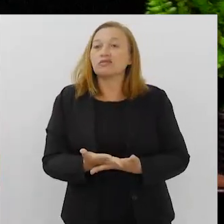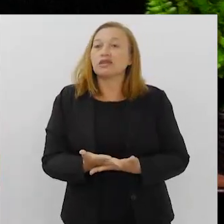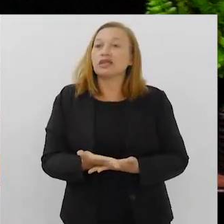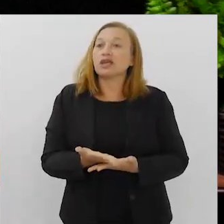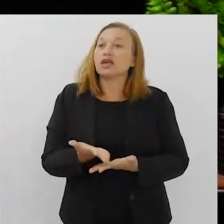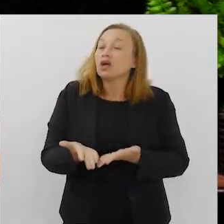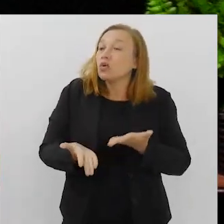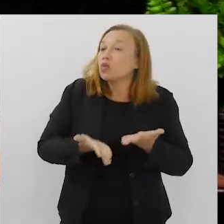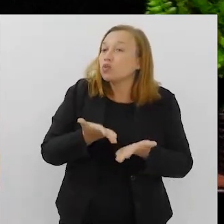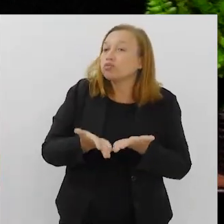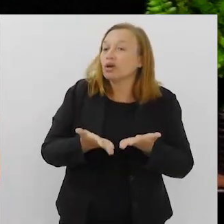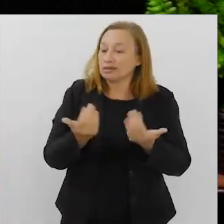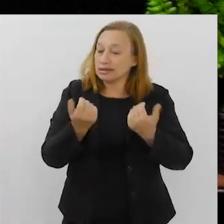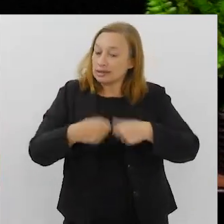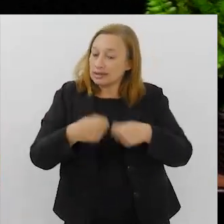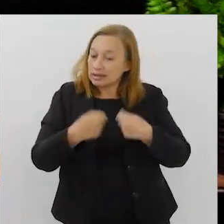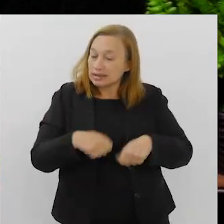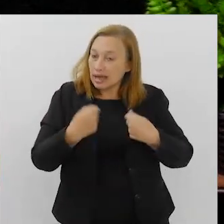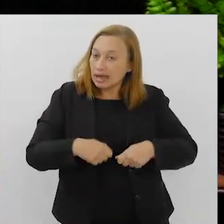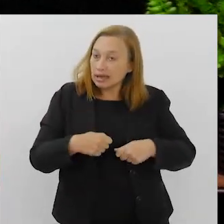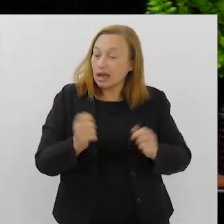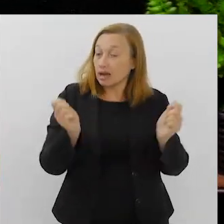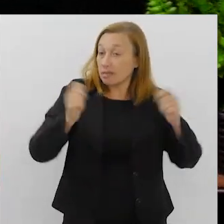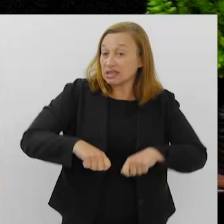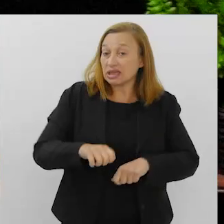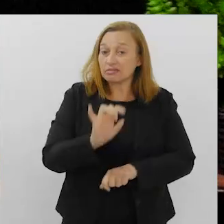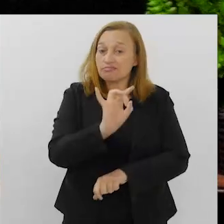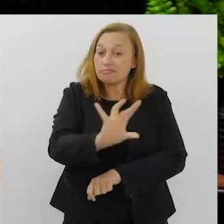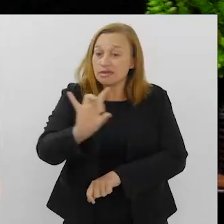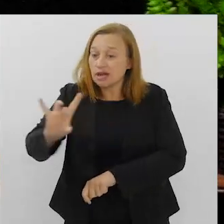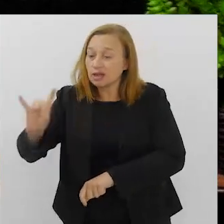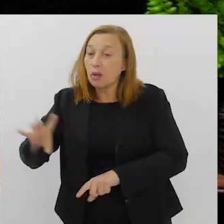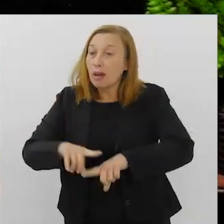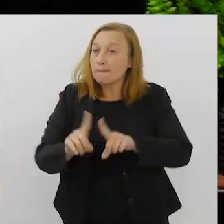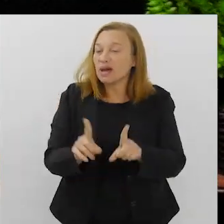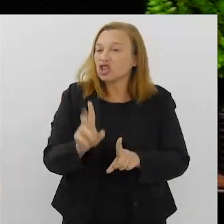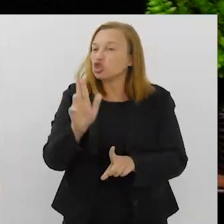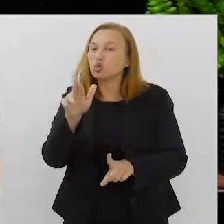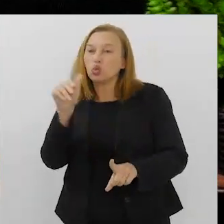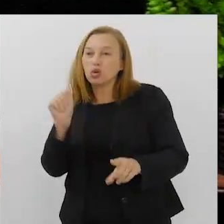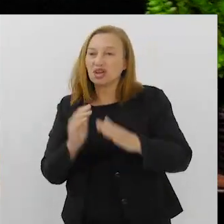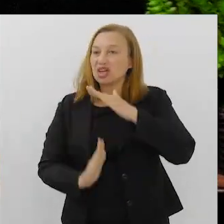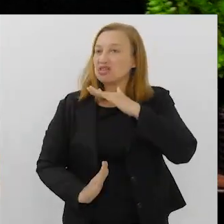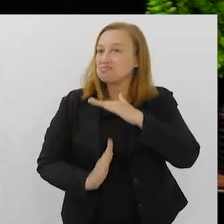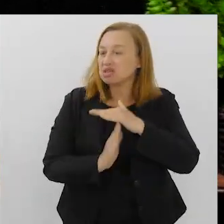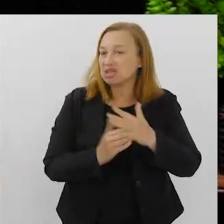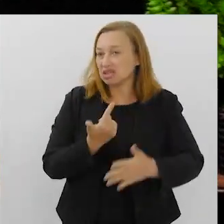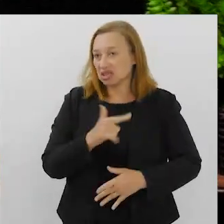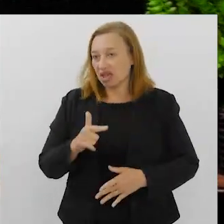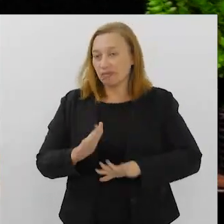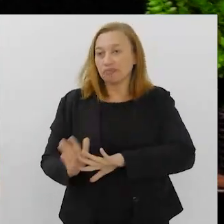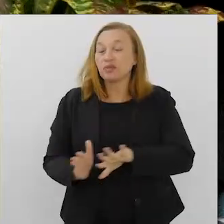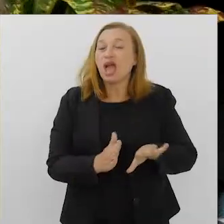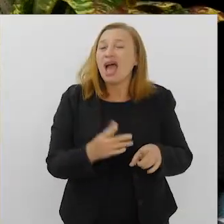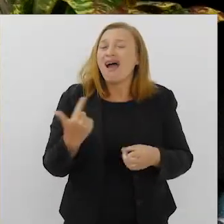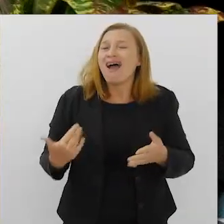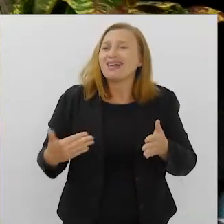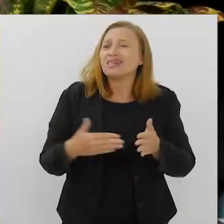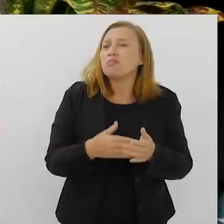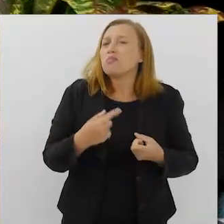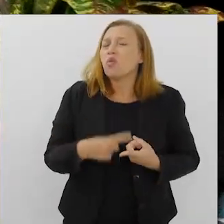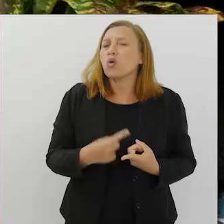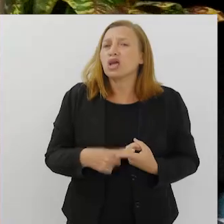em consideração a necessidade, a capacidade de cada um, mas ela nunca vai ser um fator limitante para a gente. Até porque